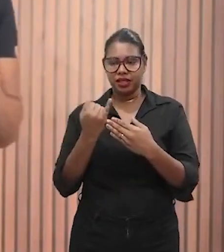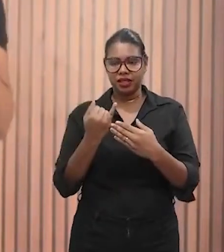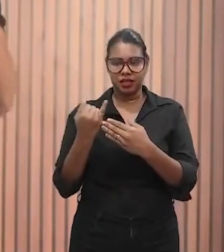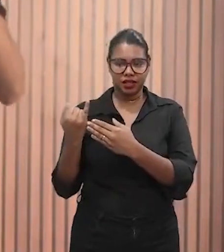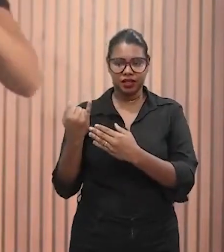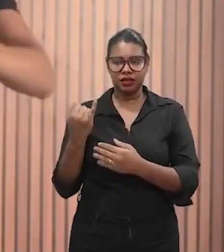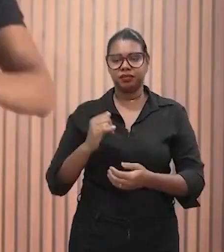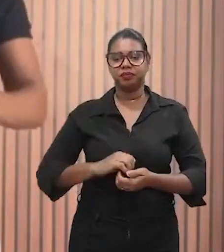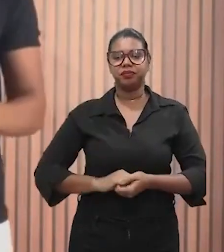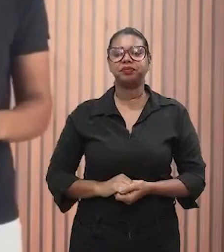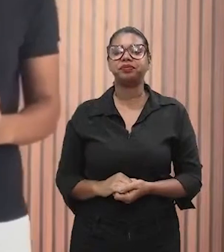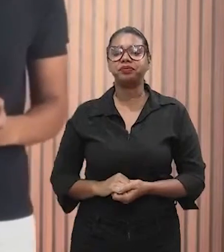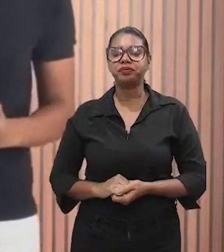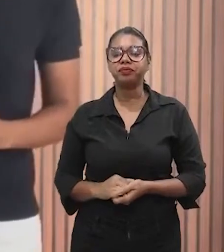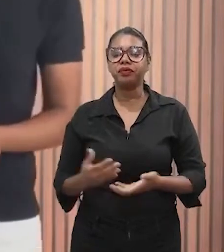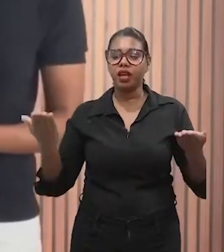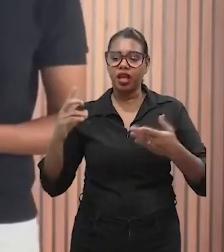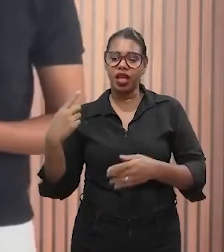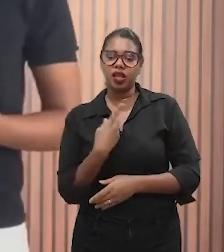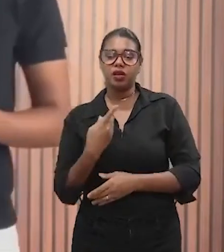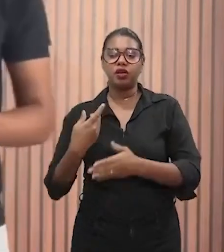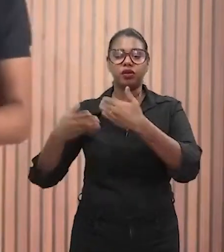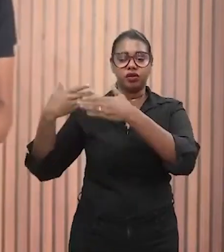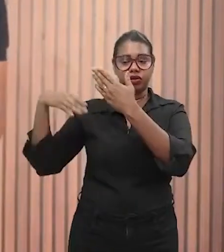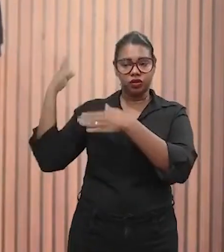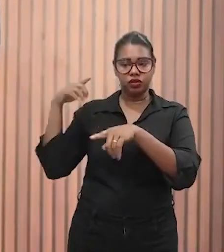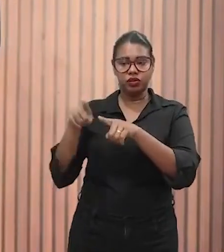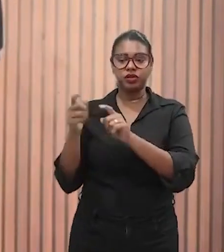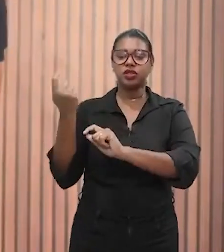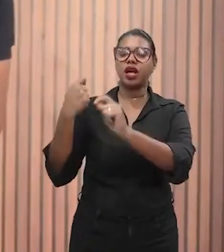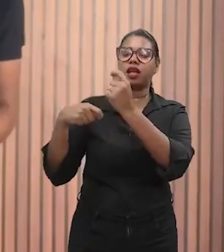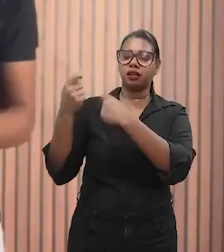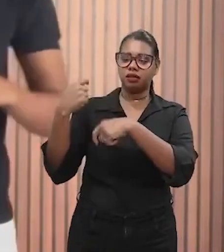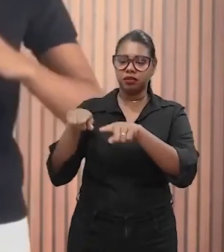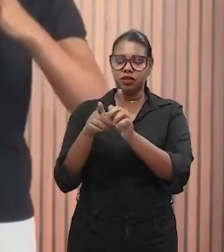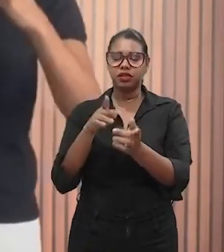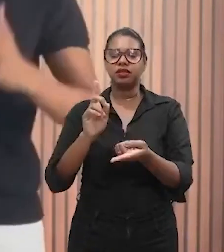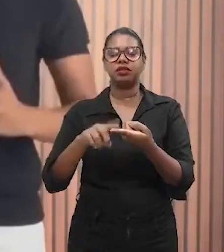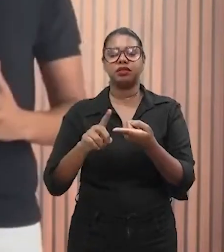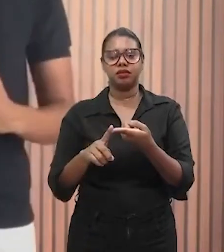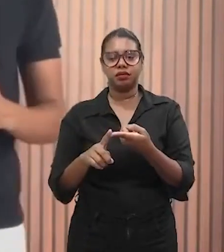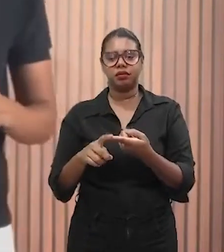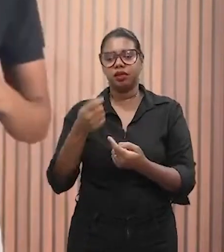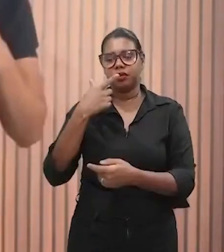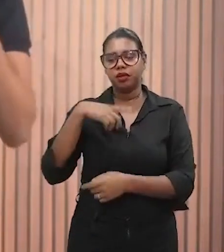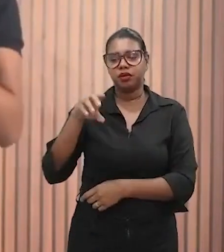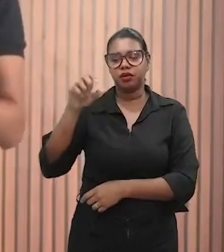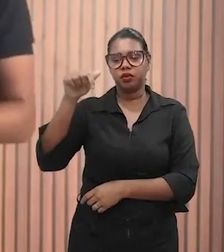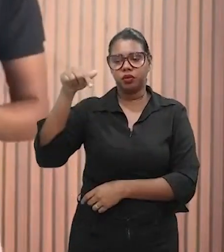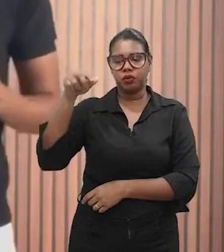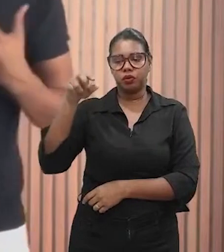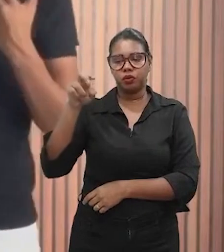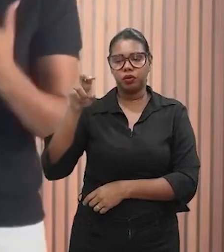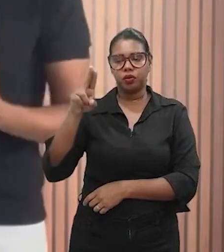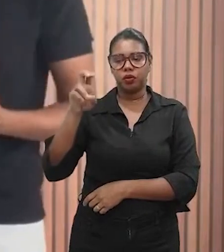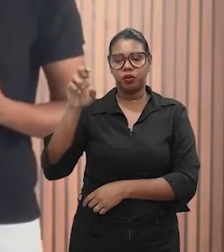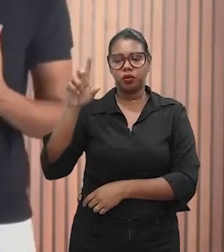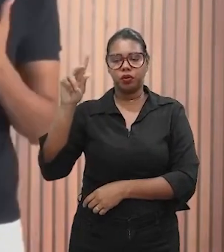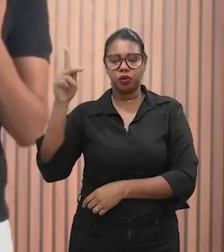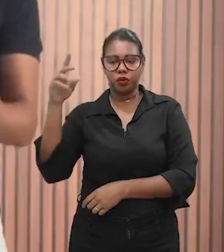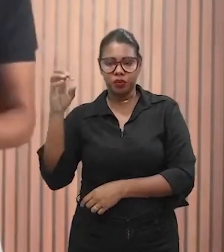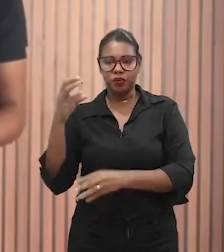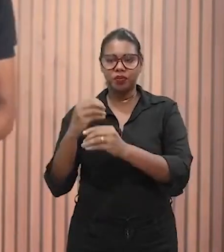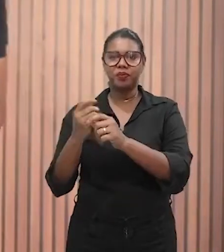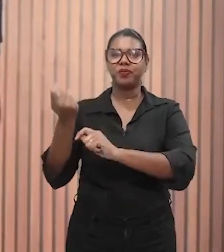tivemos essas capitanias que nós tivemos naquela época aqui, administrada por Duarte Coelho. E qual foi, professor, o primeiro momento de embate